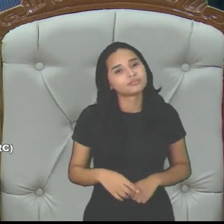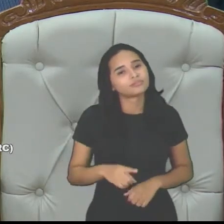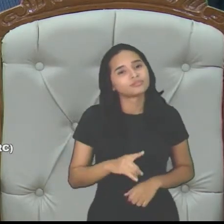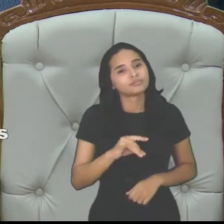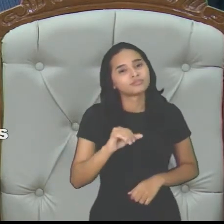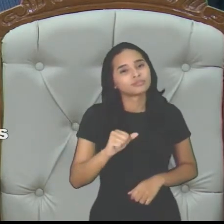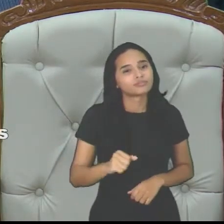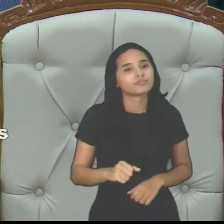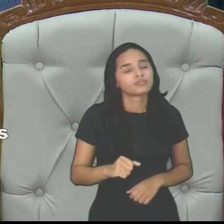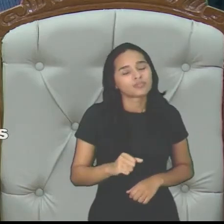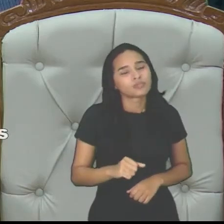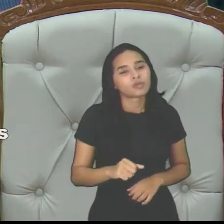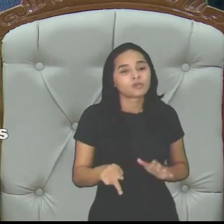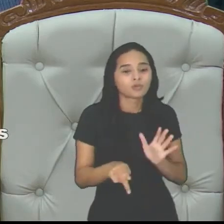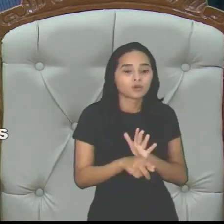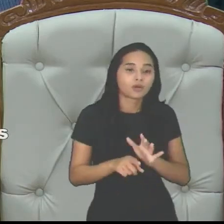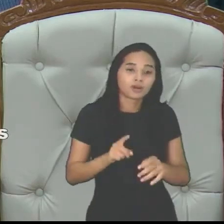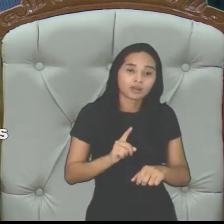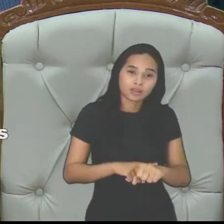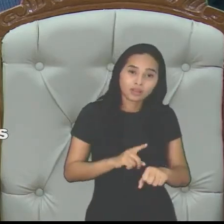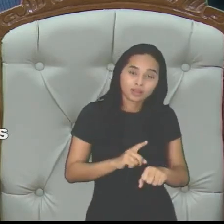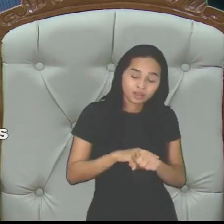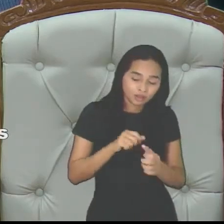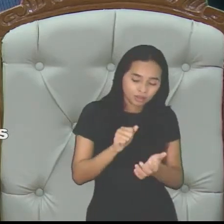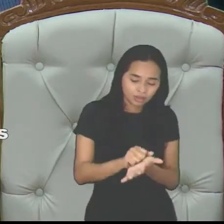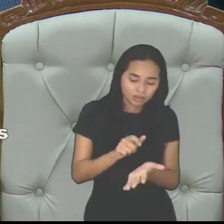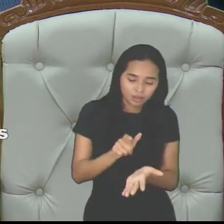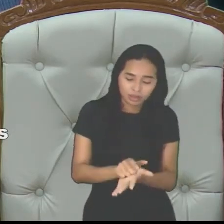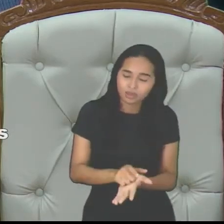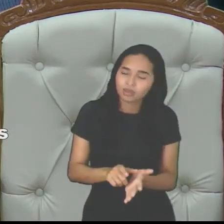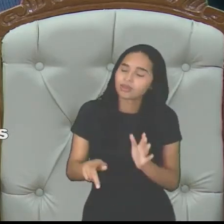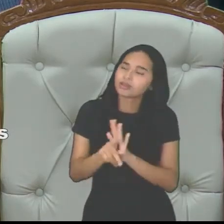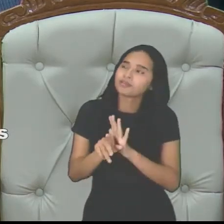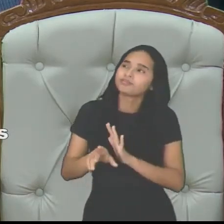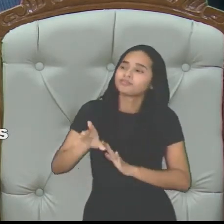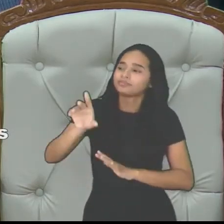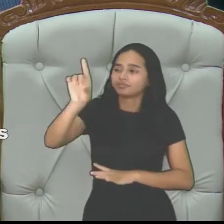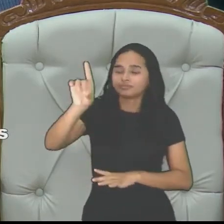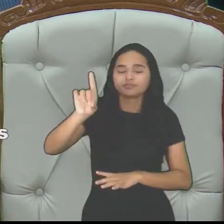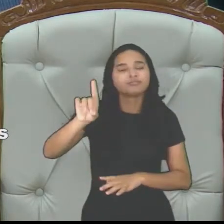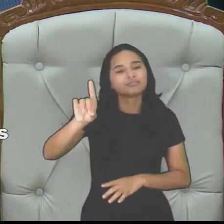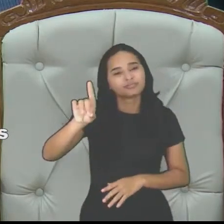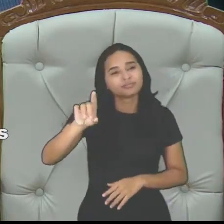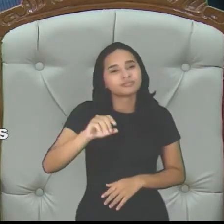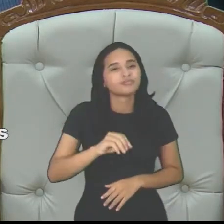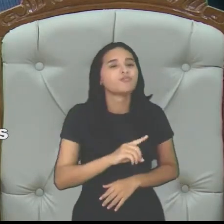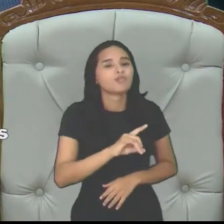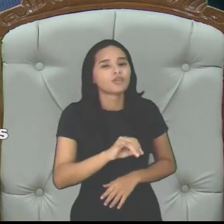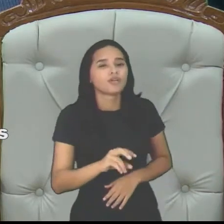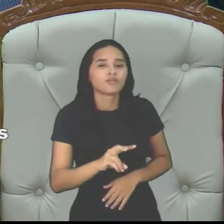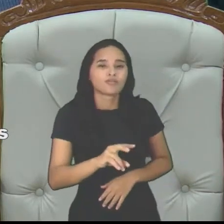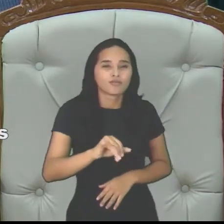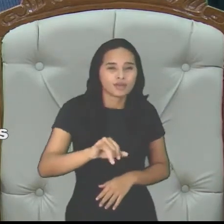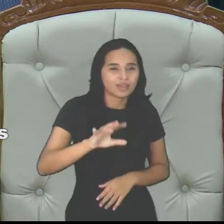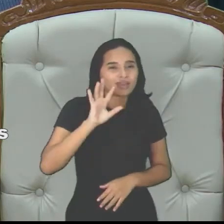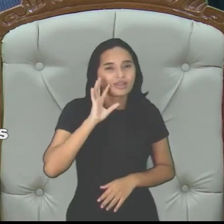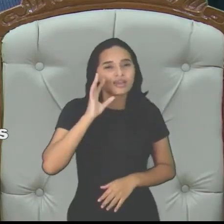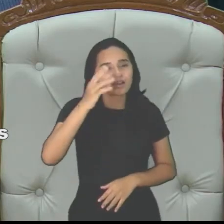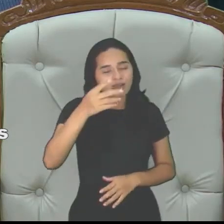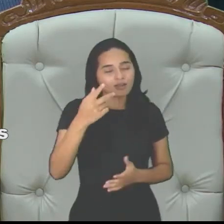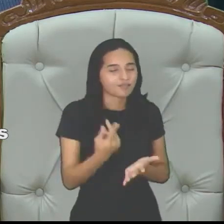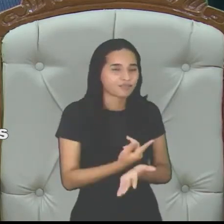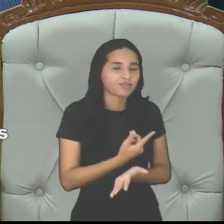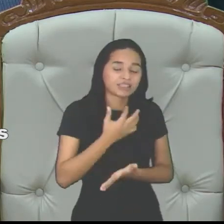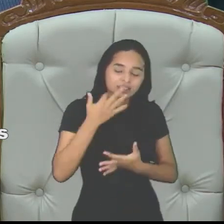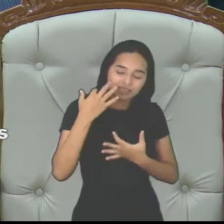no Kairos de Deus, está na agenda de Deus. Esse dia vai acontecer